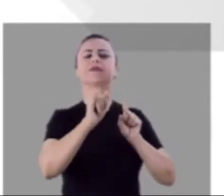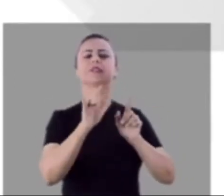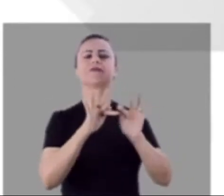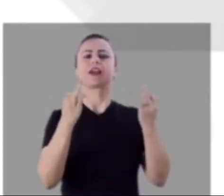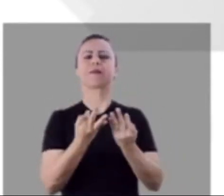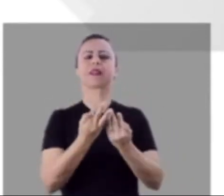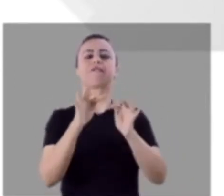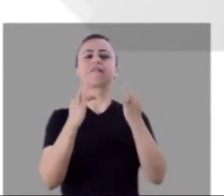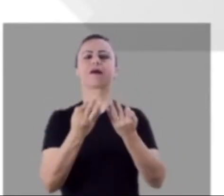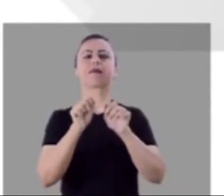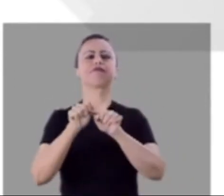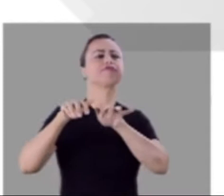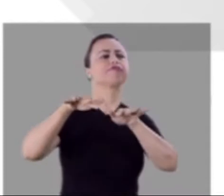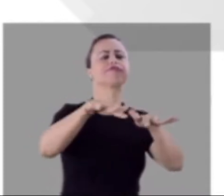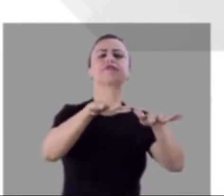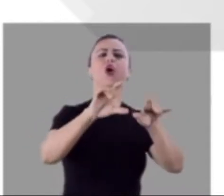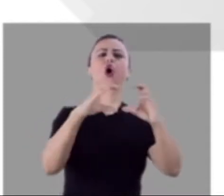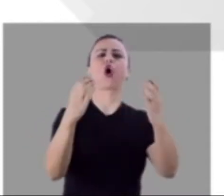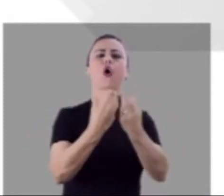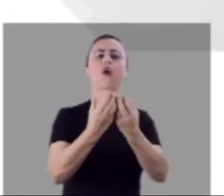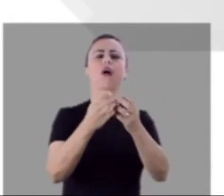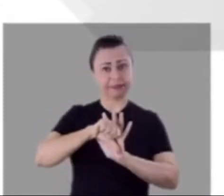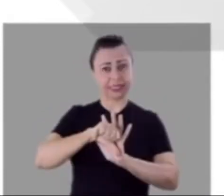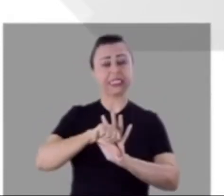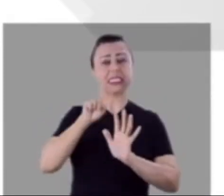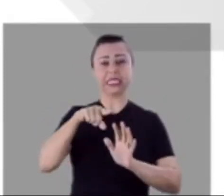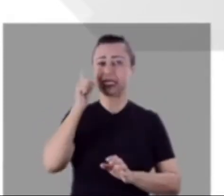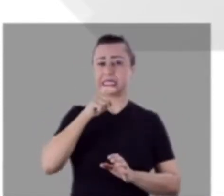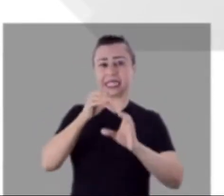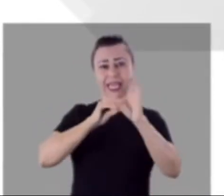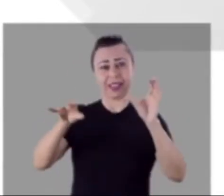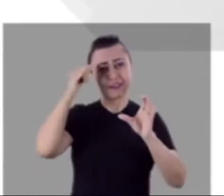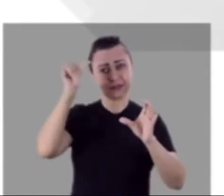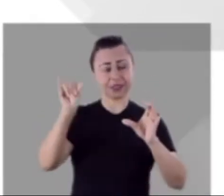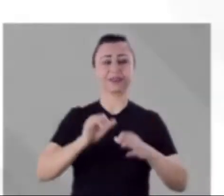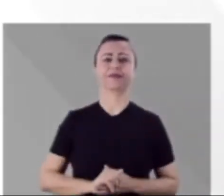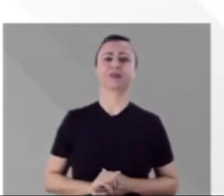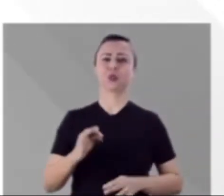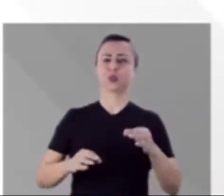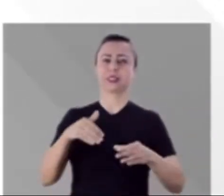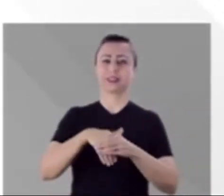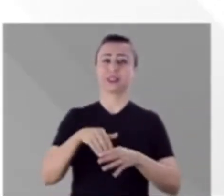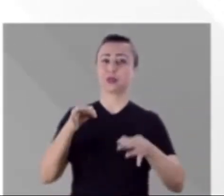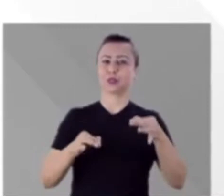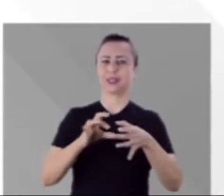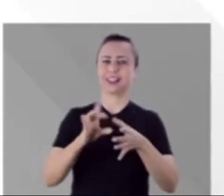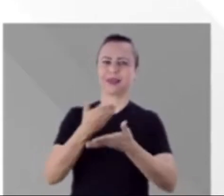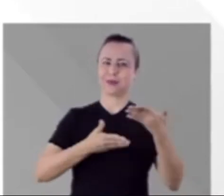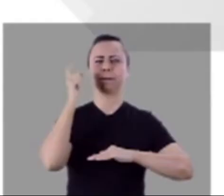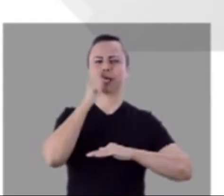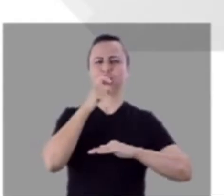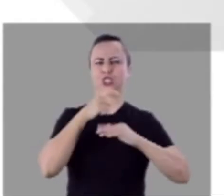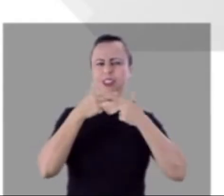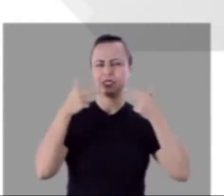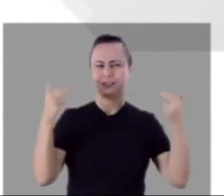desinformação lançada pelo Tribunal Superior Eleitoral TSE se for fake News não transmita pretende